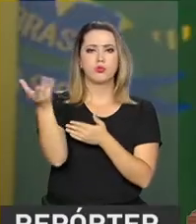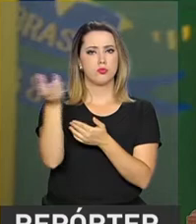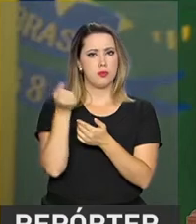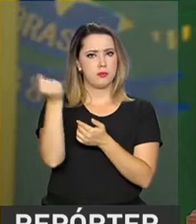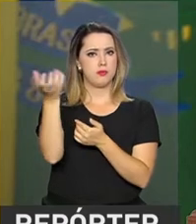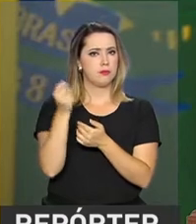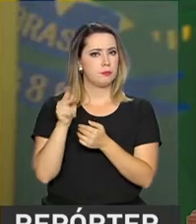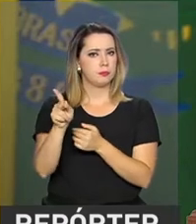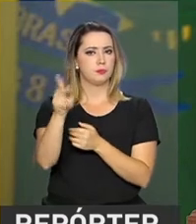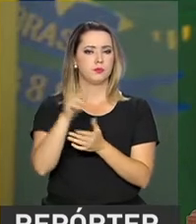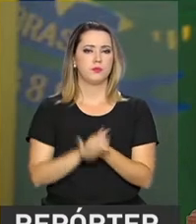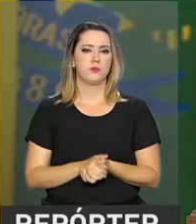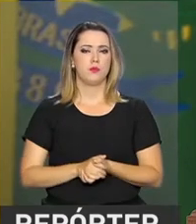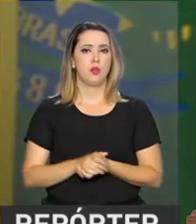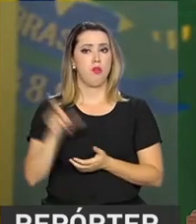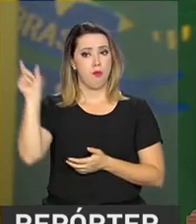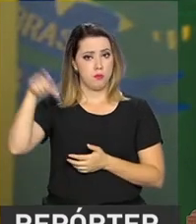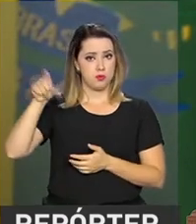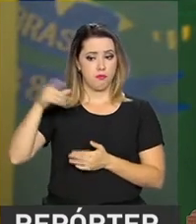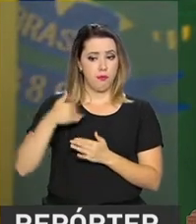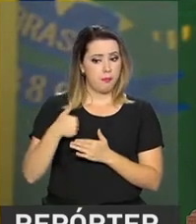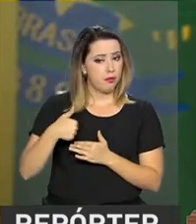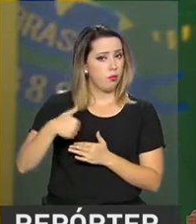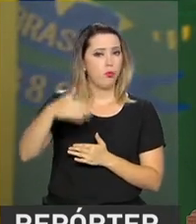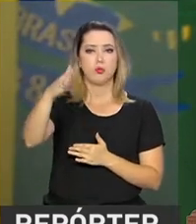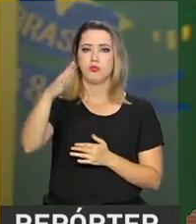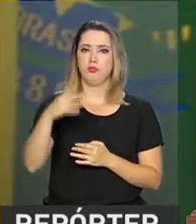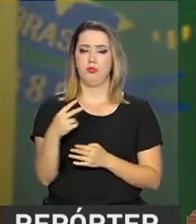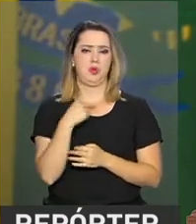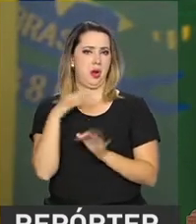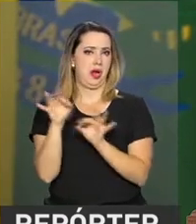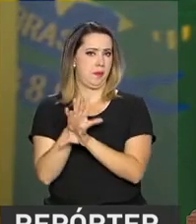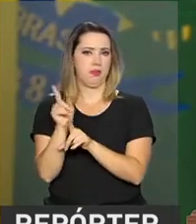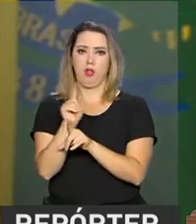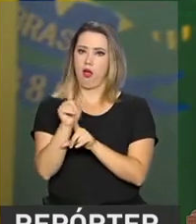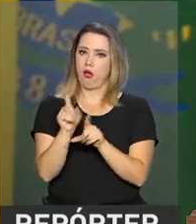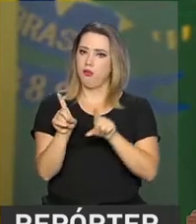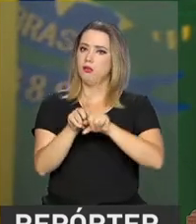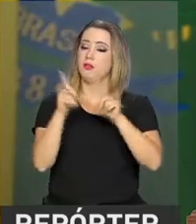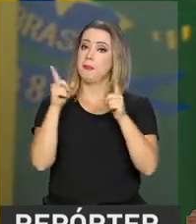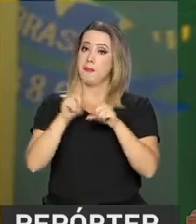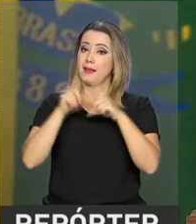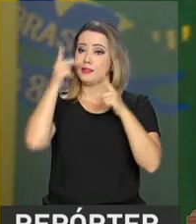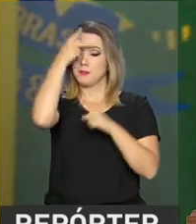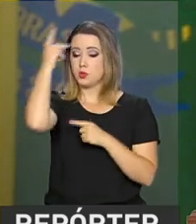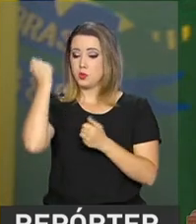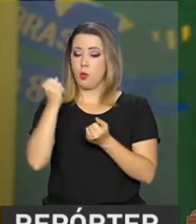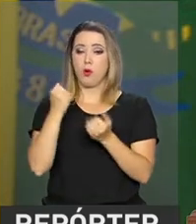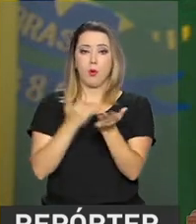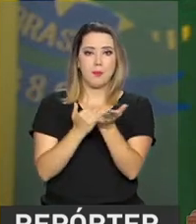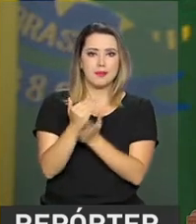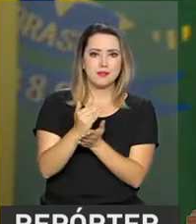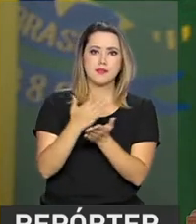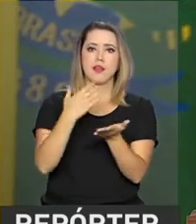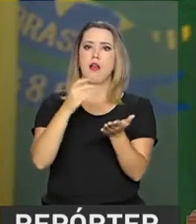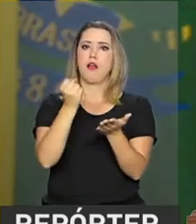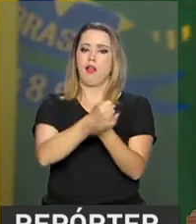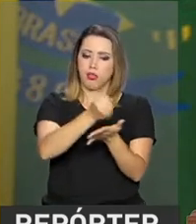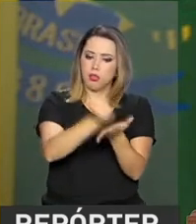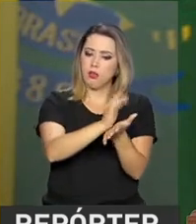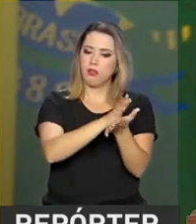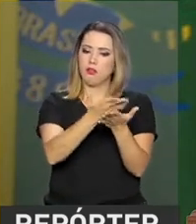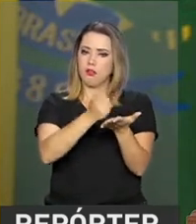bolsa família não vai acabar não e quando o sujeito começar a progredir ou seja tinha carteira assinada ou seja montar